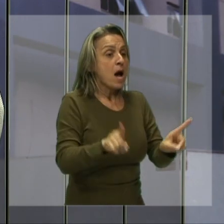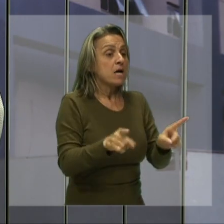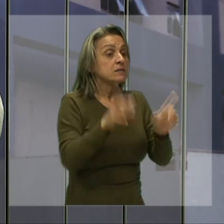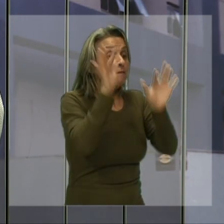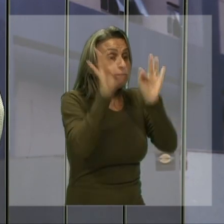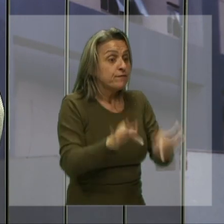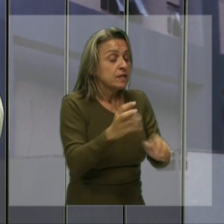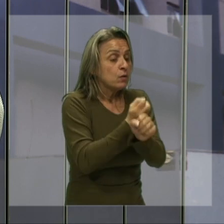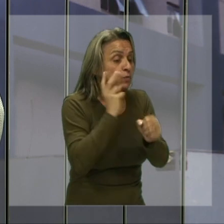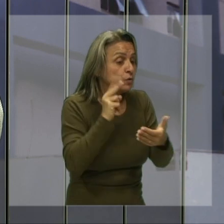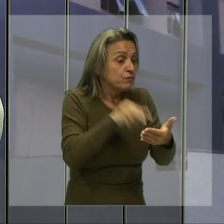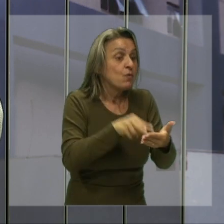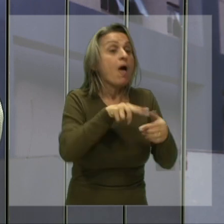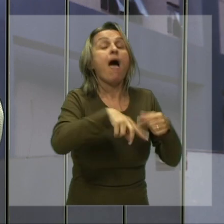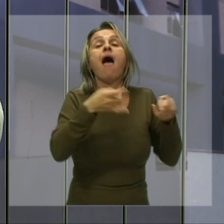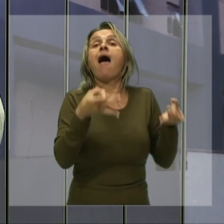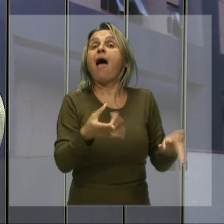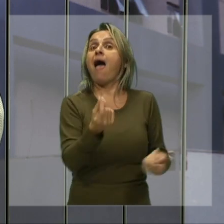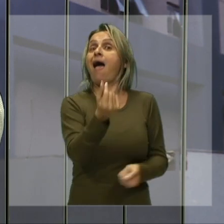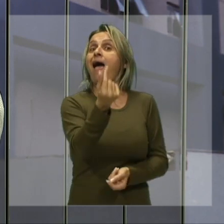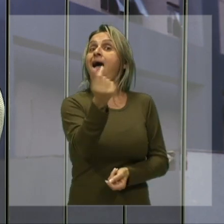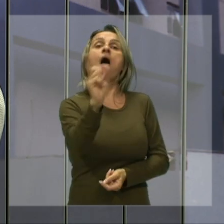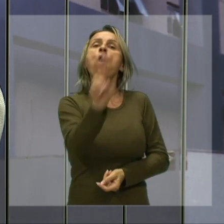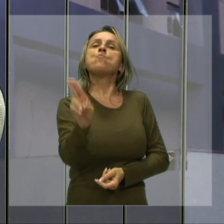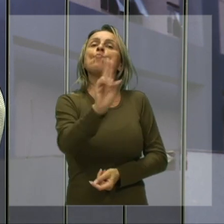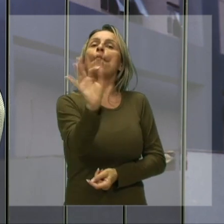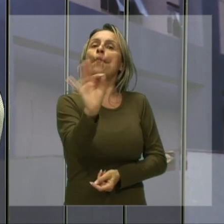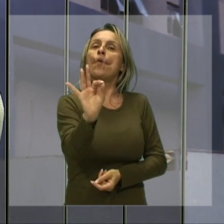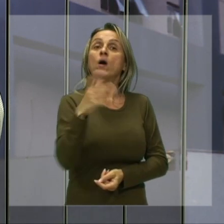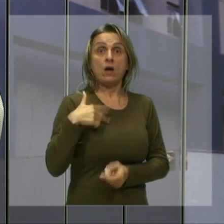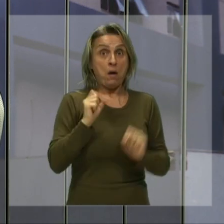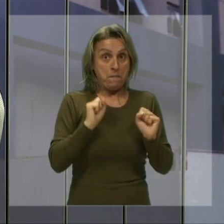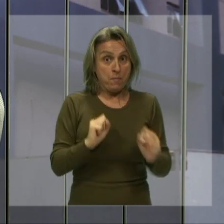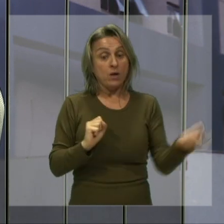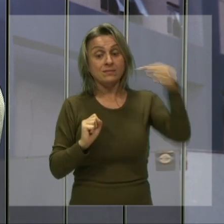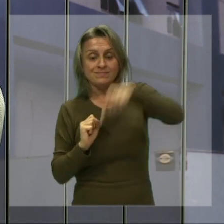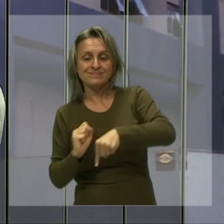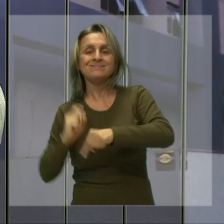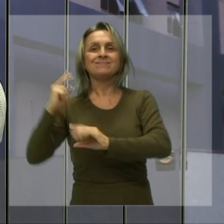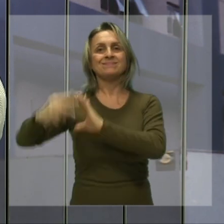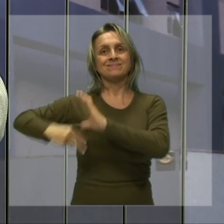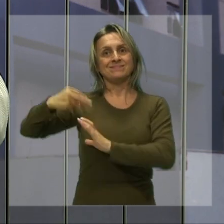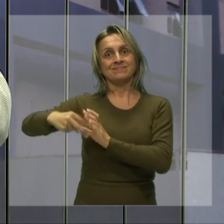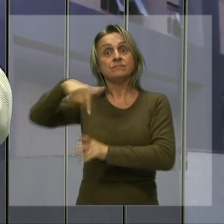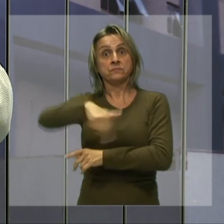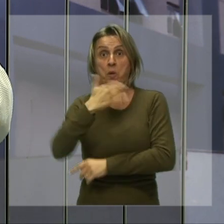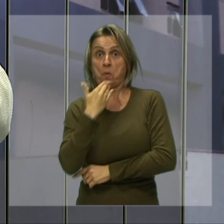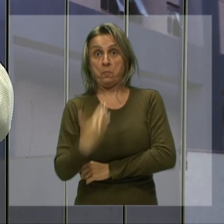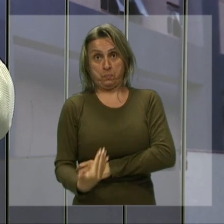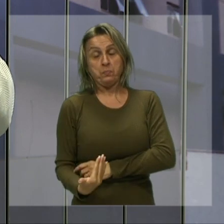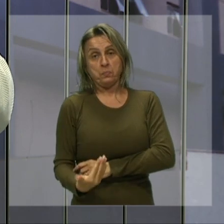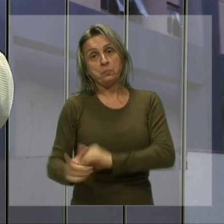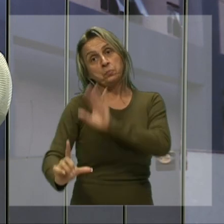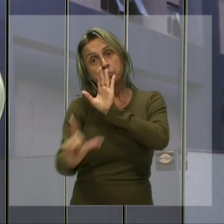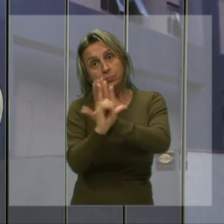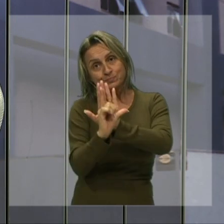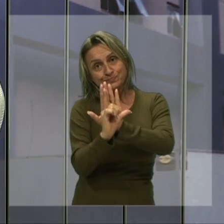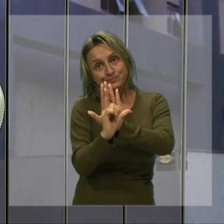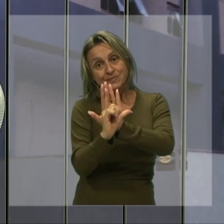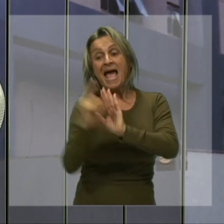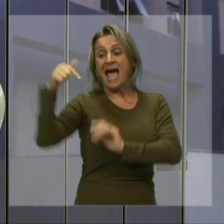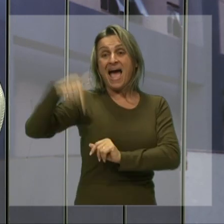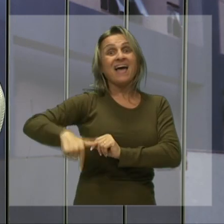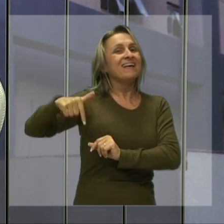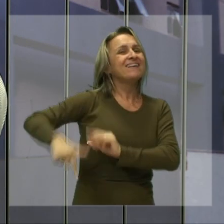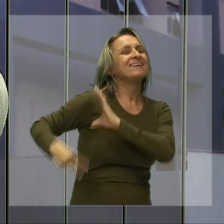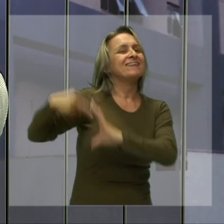um pouquinho ali para ruas, ele não usou tudo. Ele pode mandar aqui para a Câmara um pedido de lei, e aí aqui na